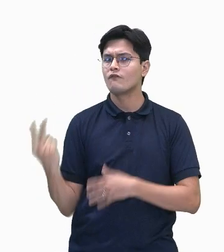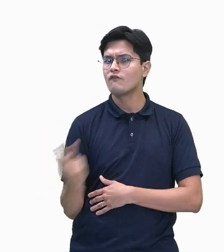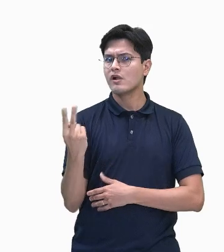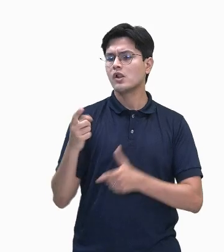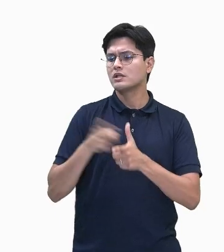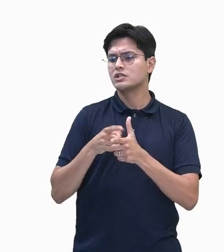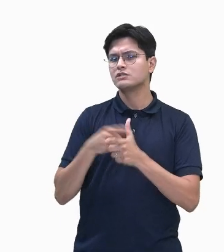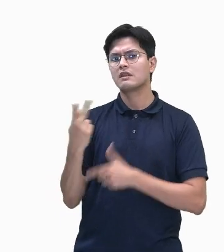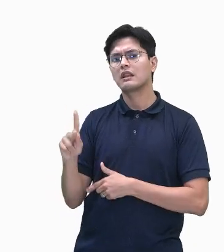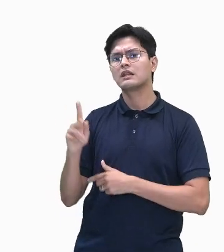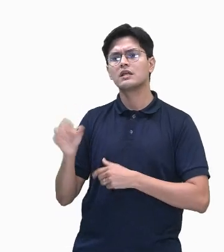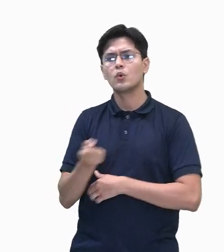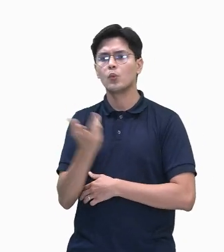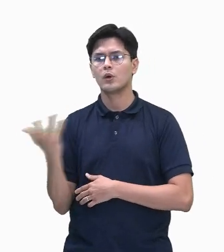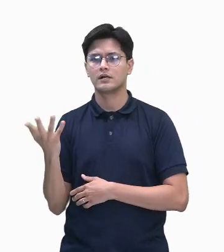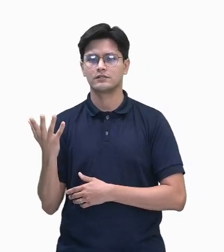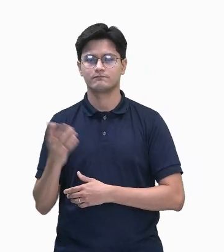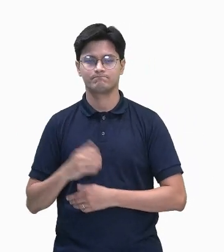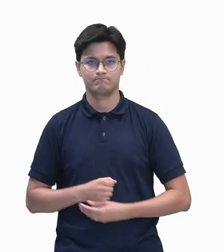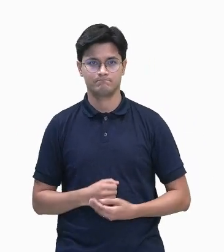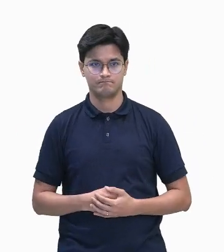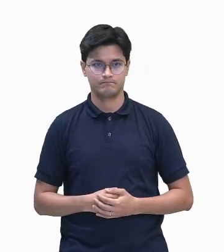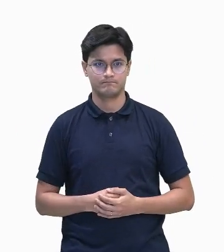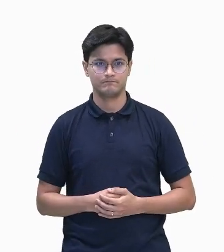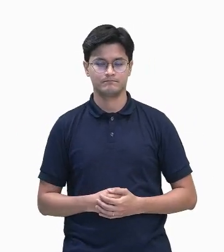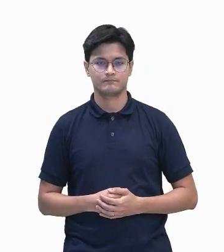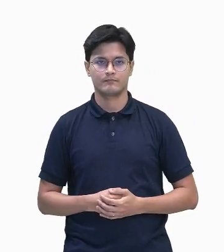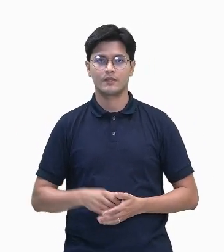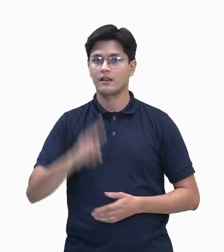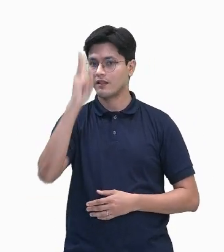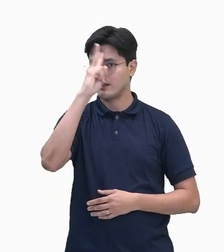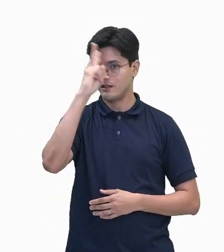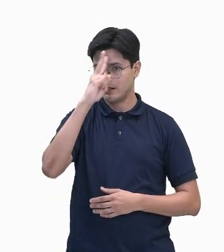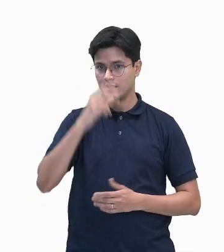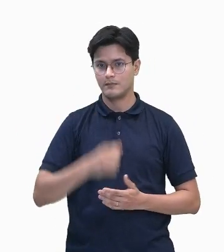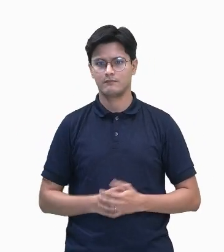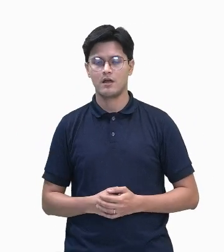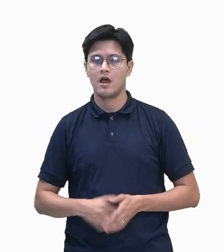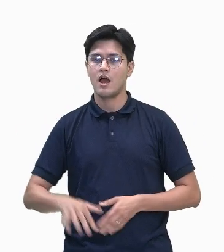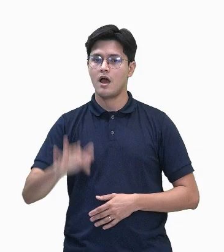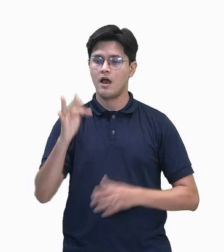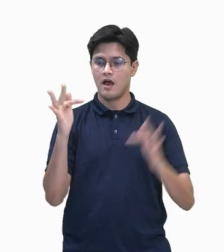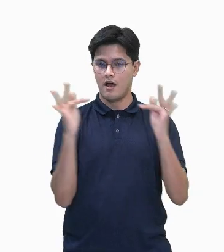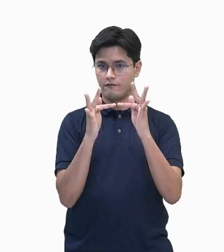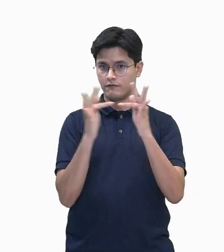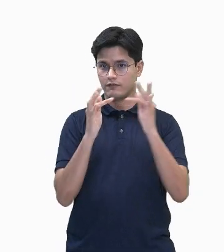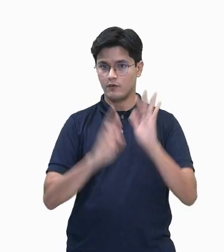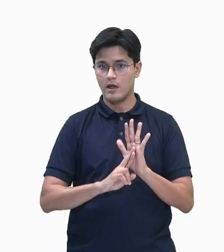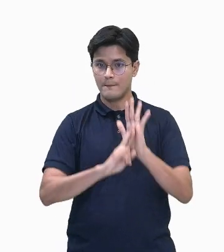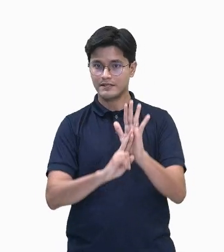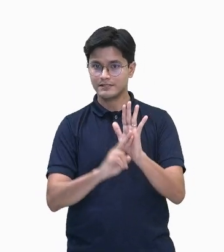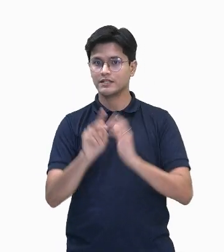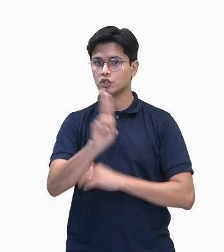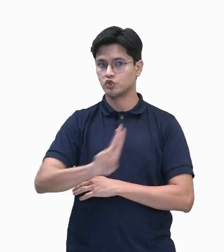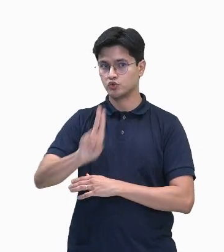que representa quando ele consome até 50, ela é igual a f de x igual a R$